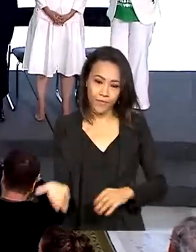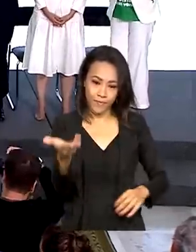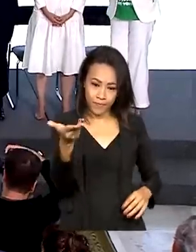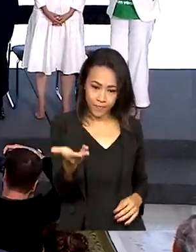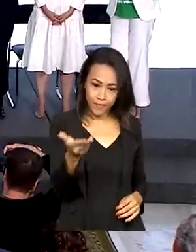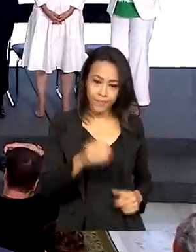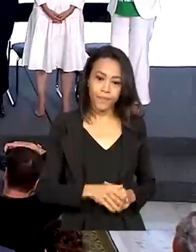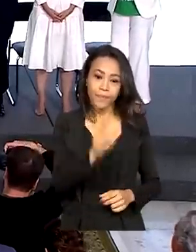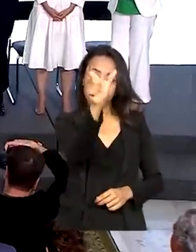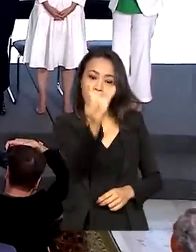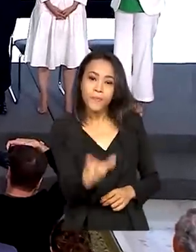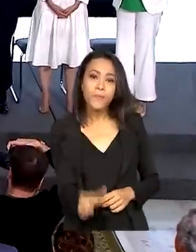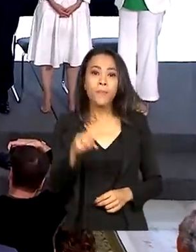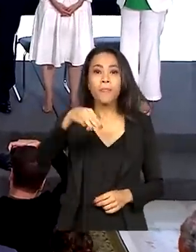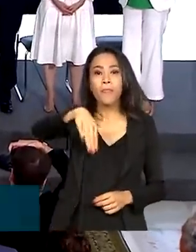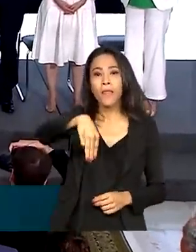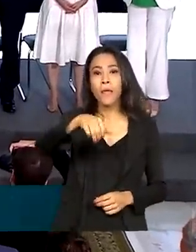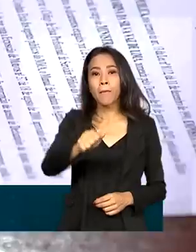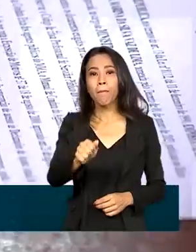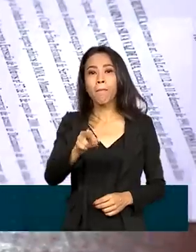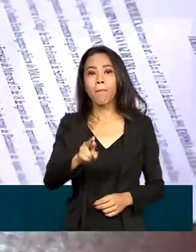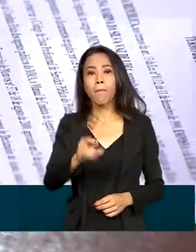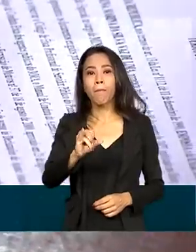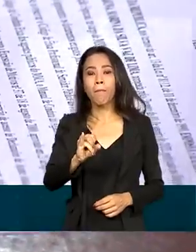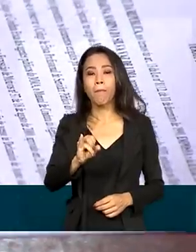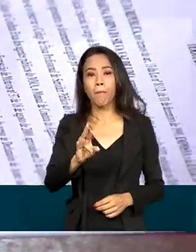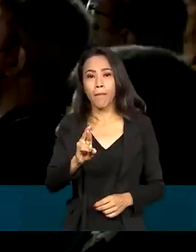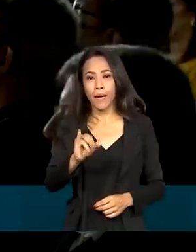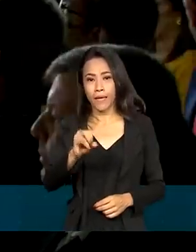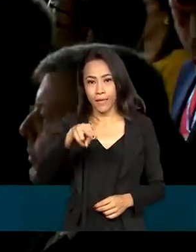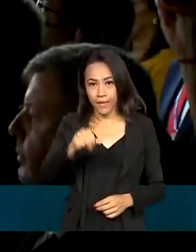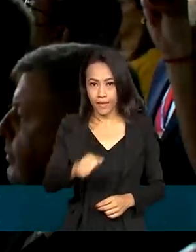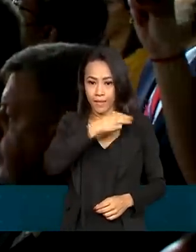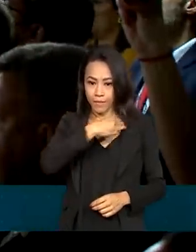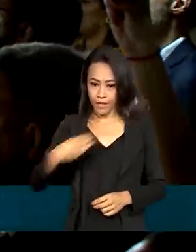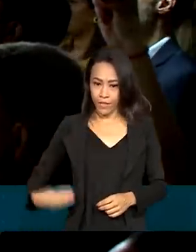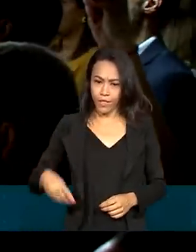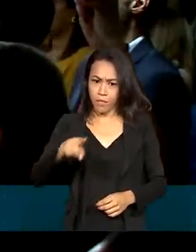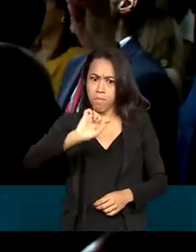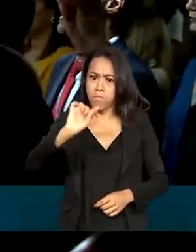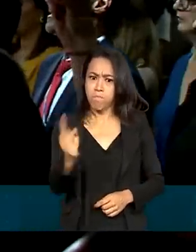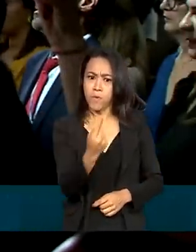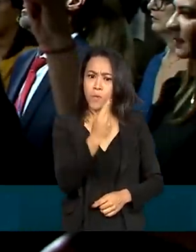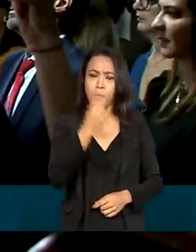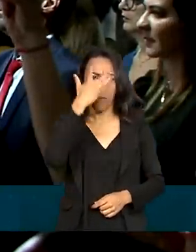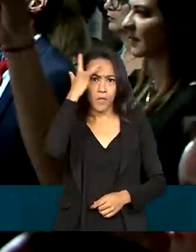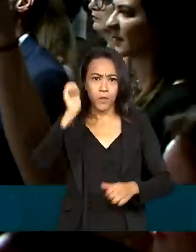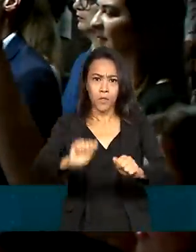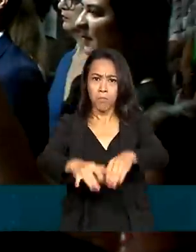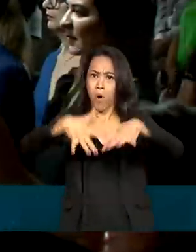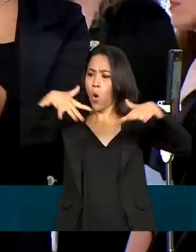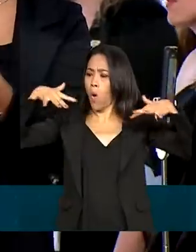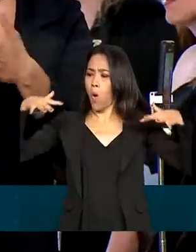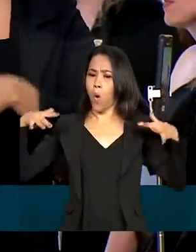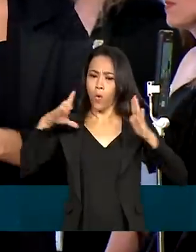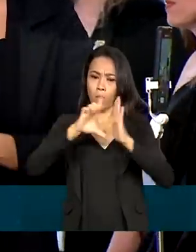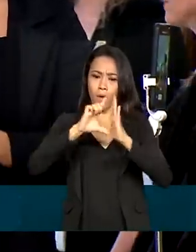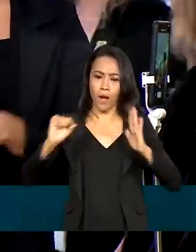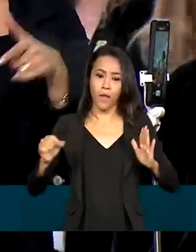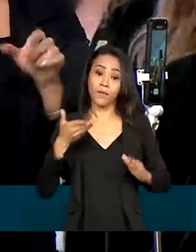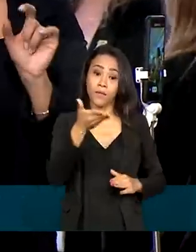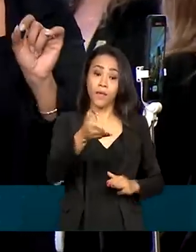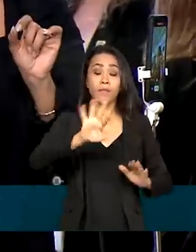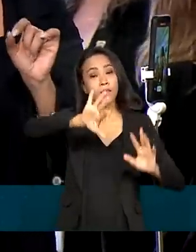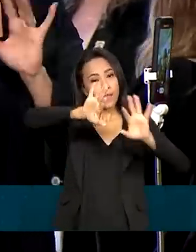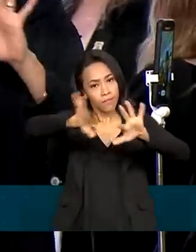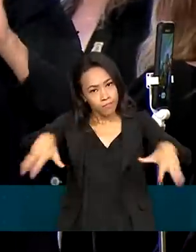Marina Silva para paz ambiental foi acompanhada por mais de mil pessoas no Palácio do Planalto durante a